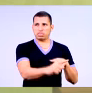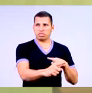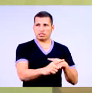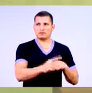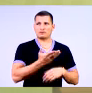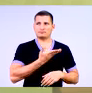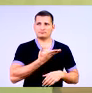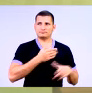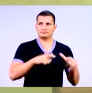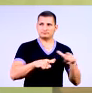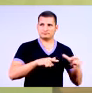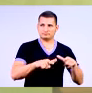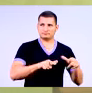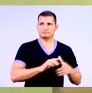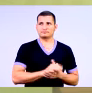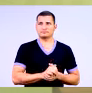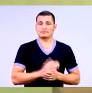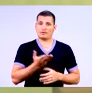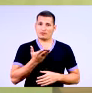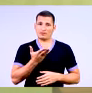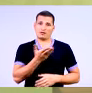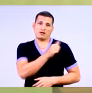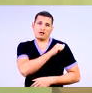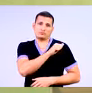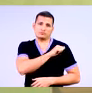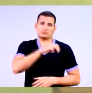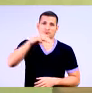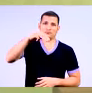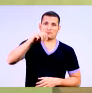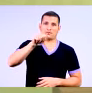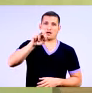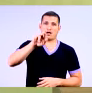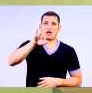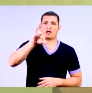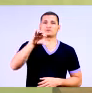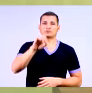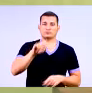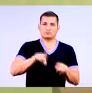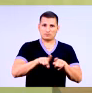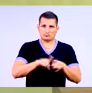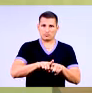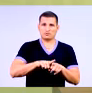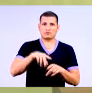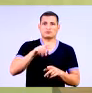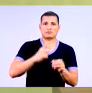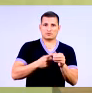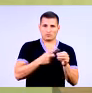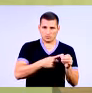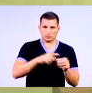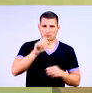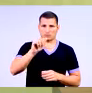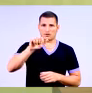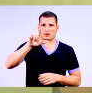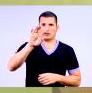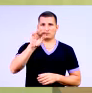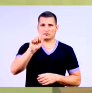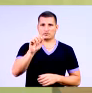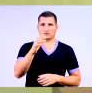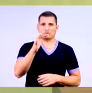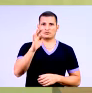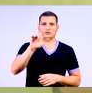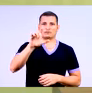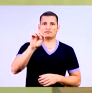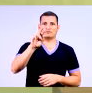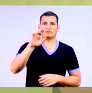trabalho. O aluno Márcio, também de Alta Floresta, na questão de número 1, responde que uma das posturas éticas